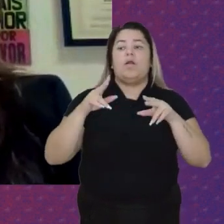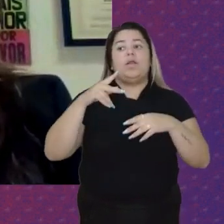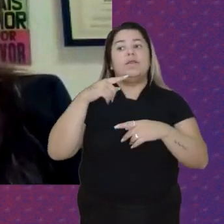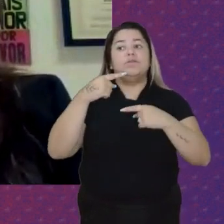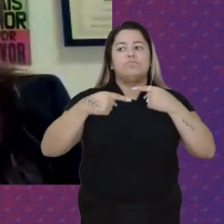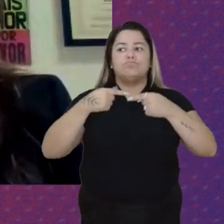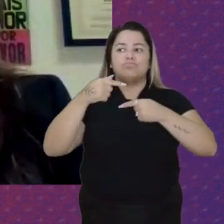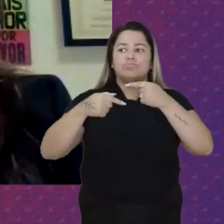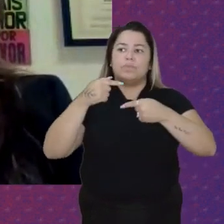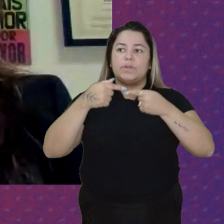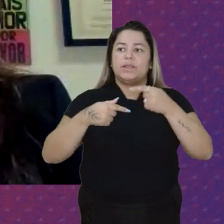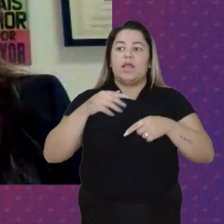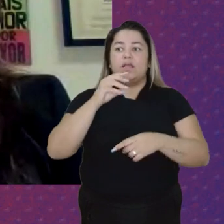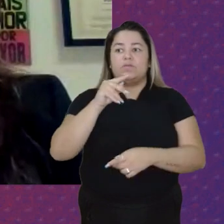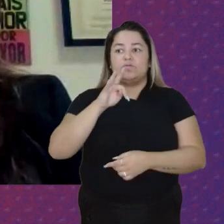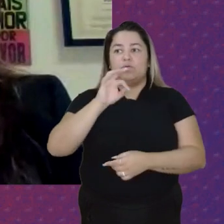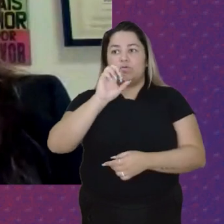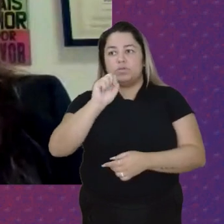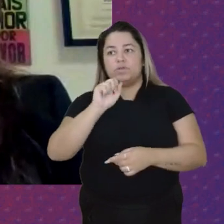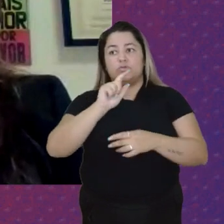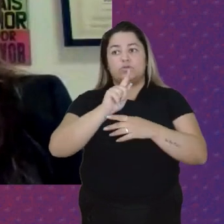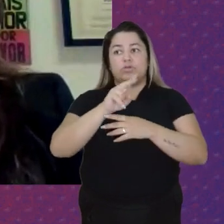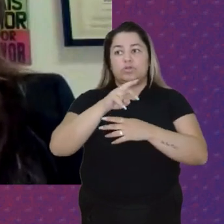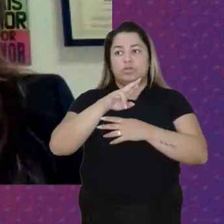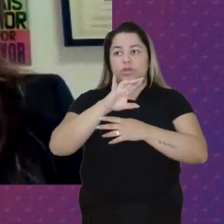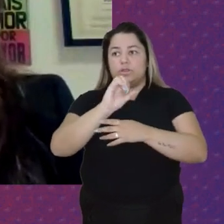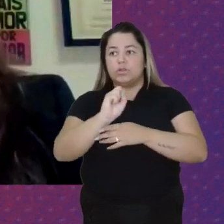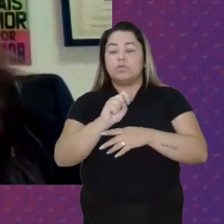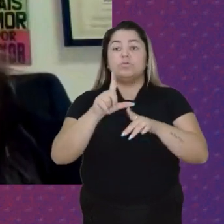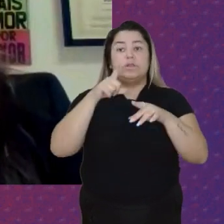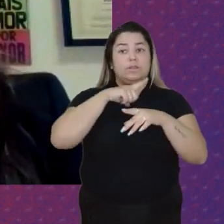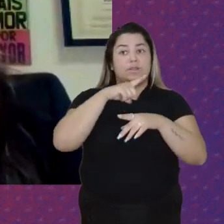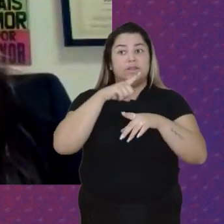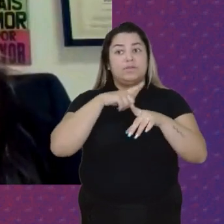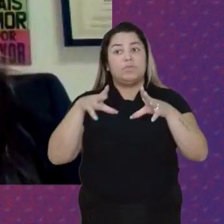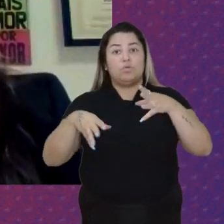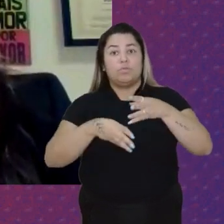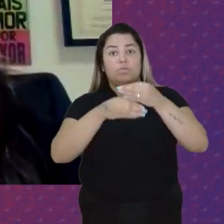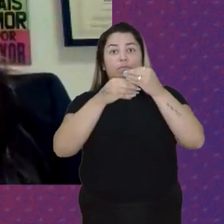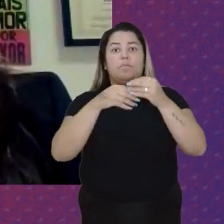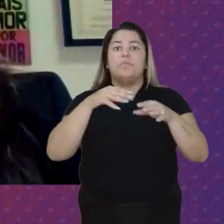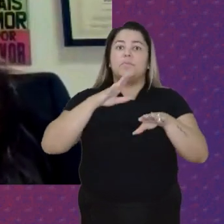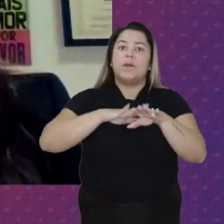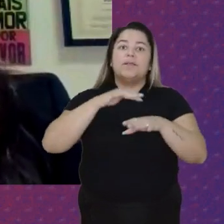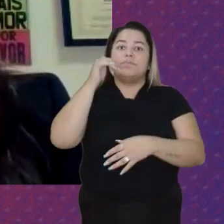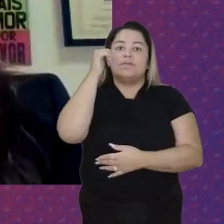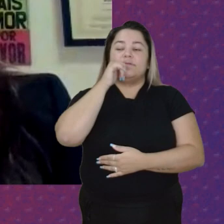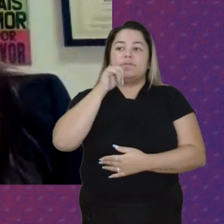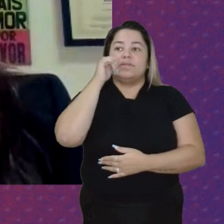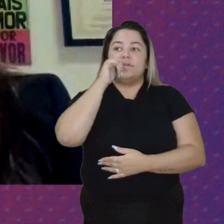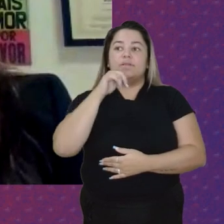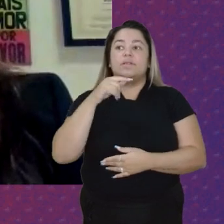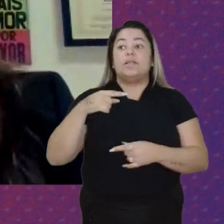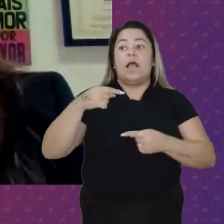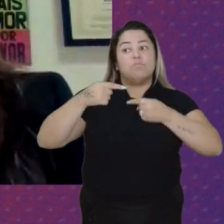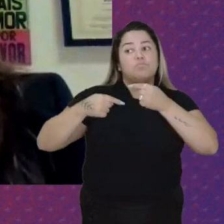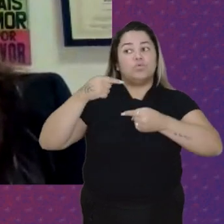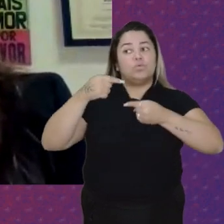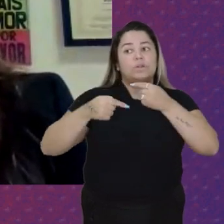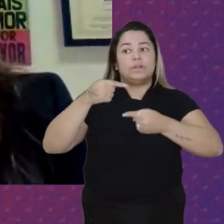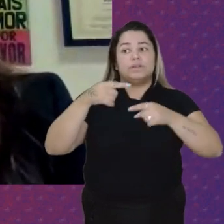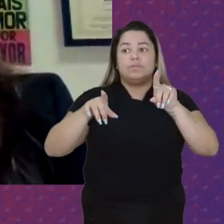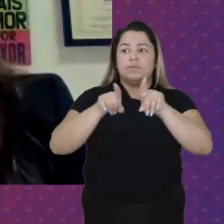as cotas de gênero existentes no país para incluir mais mulheres na política. Vamos fazer aqui primeiro